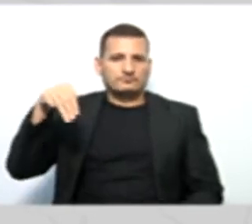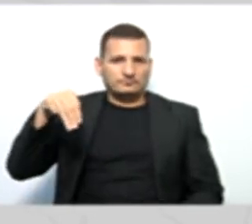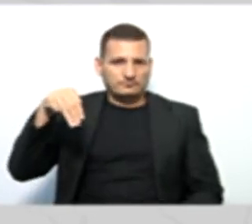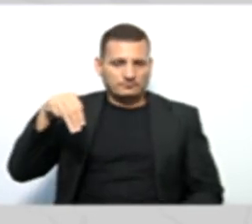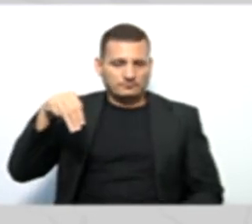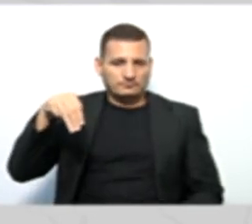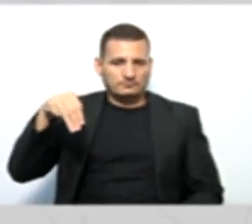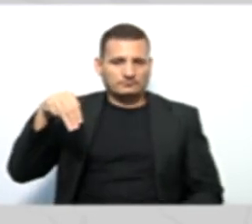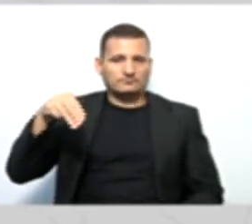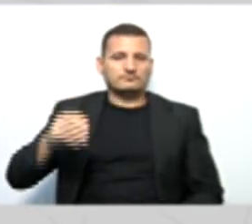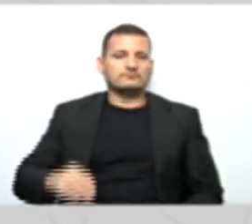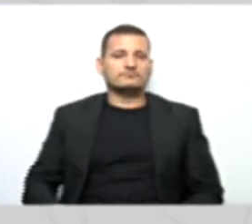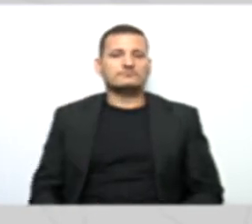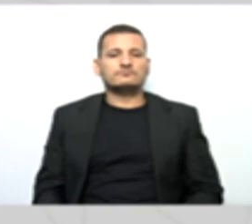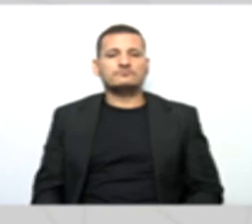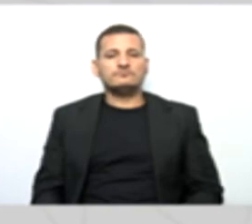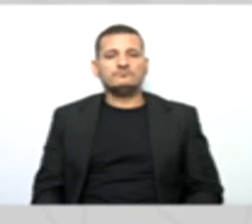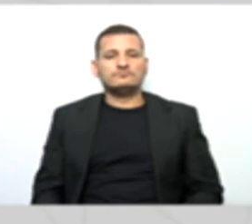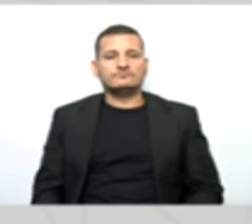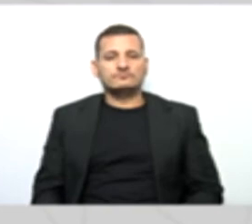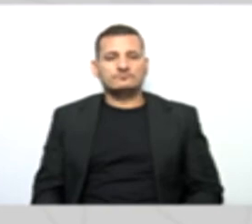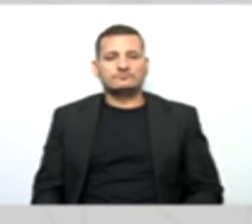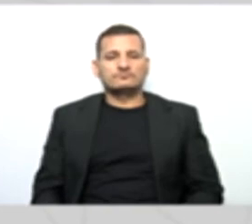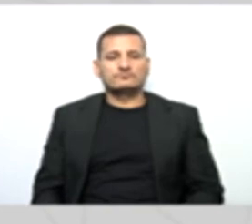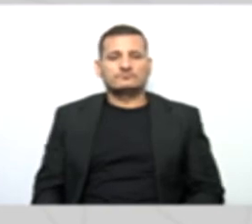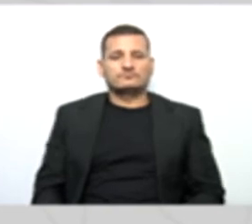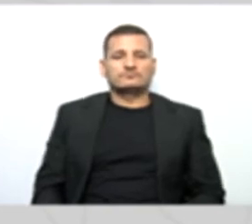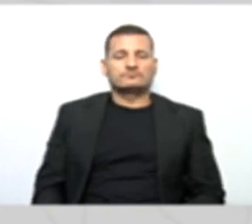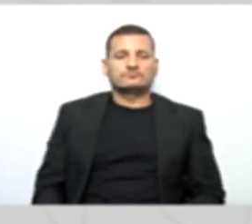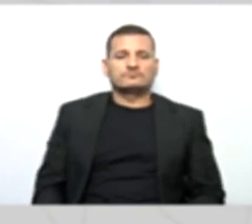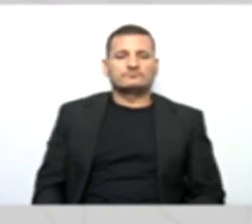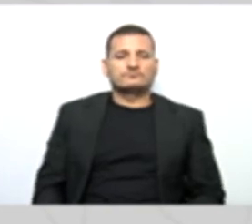Recebe o parâmetro M. E self,